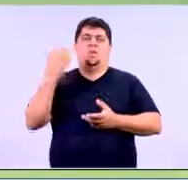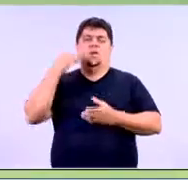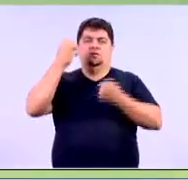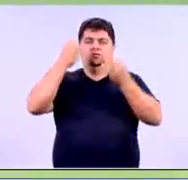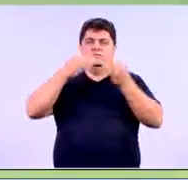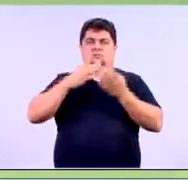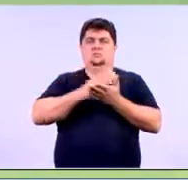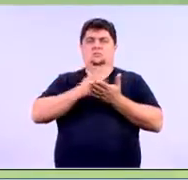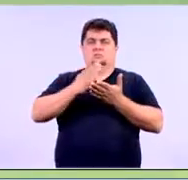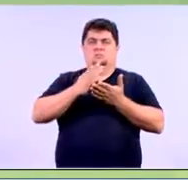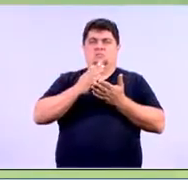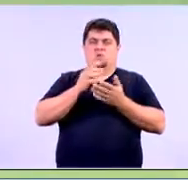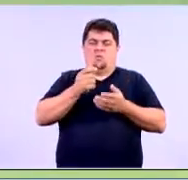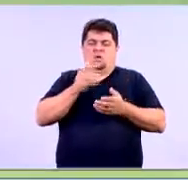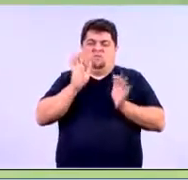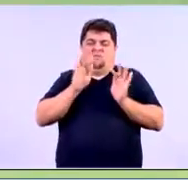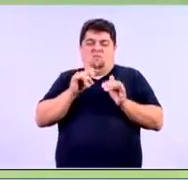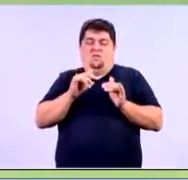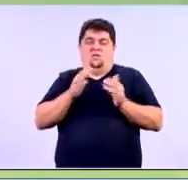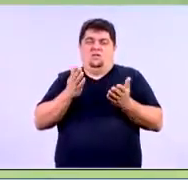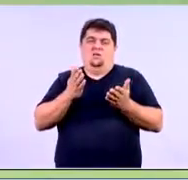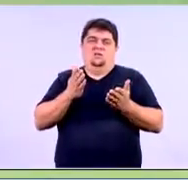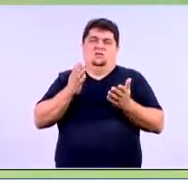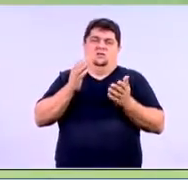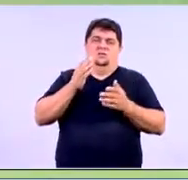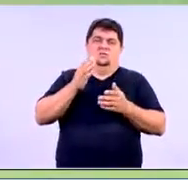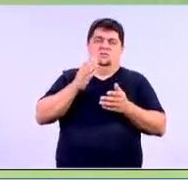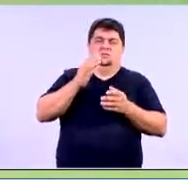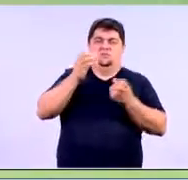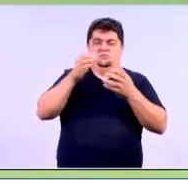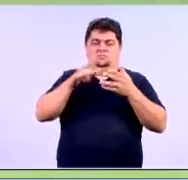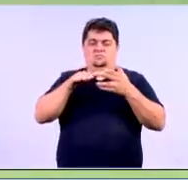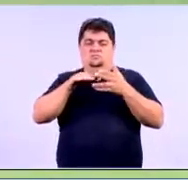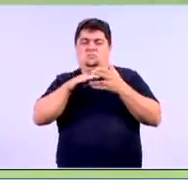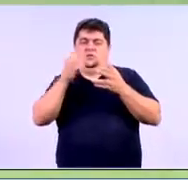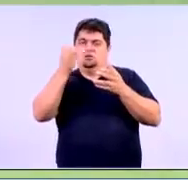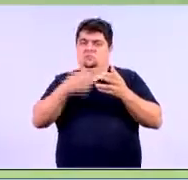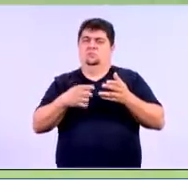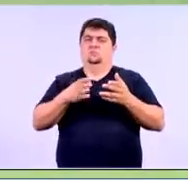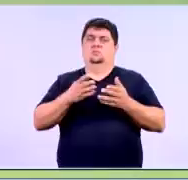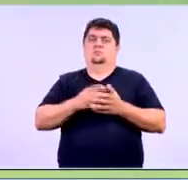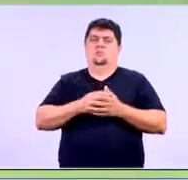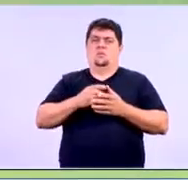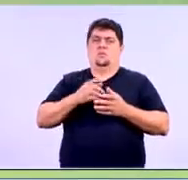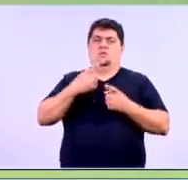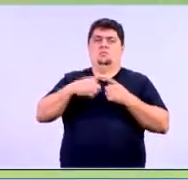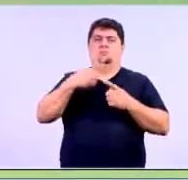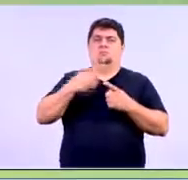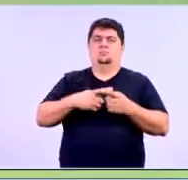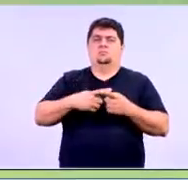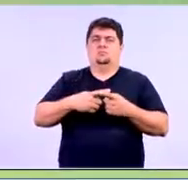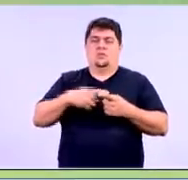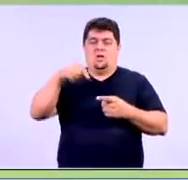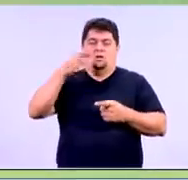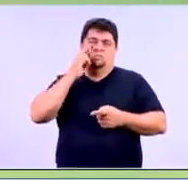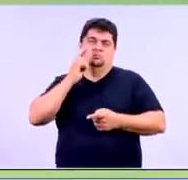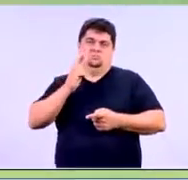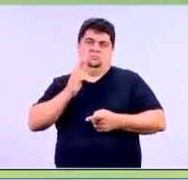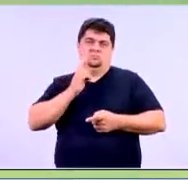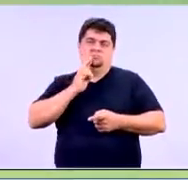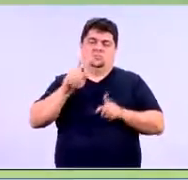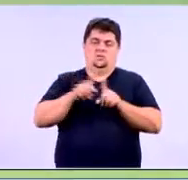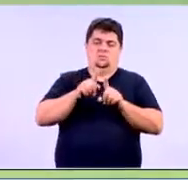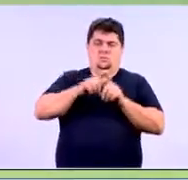aula, no finalzinho da aula, antes das atividades, que para nós aqui de Rondônia e